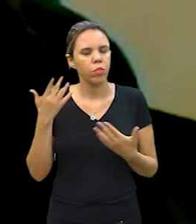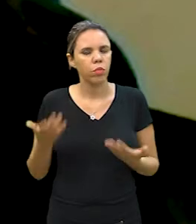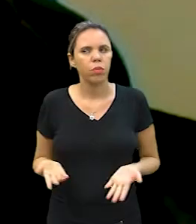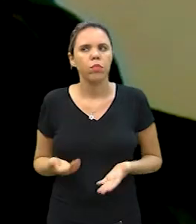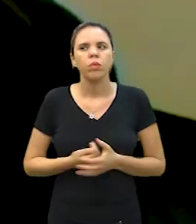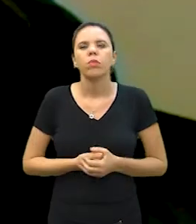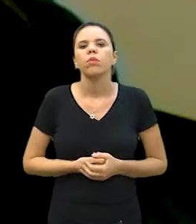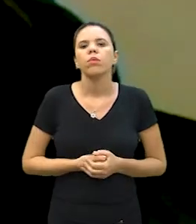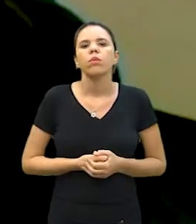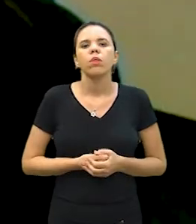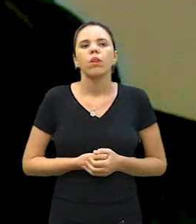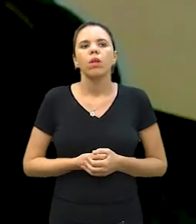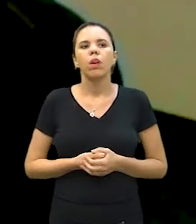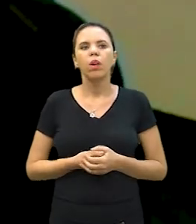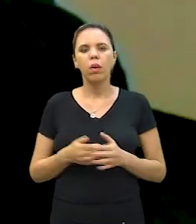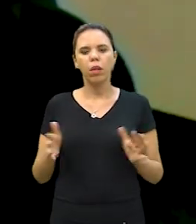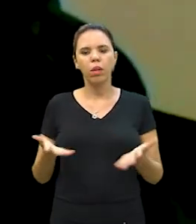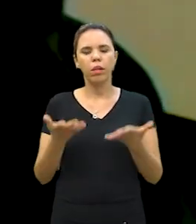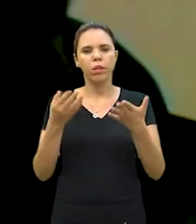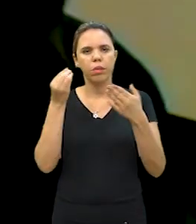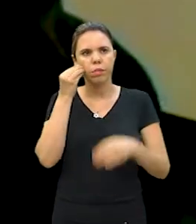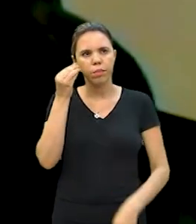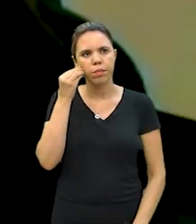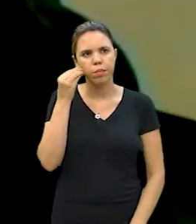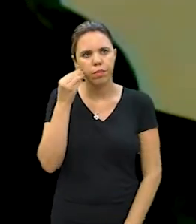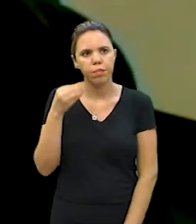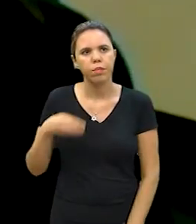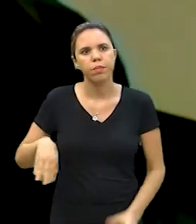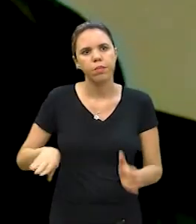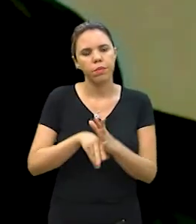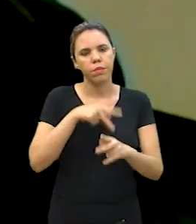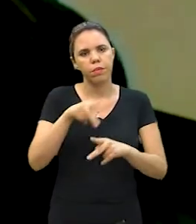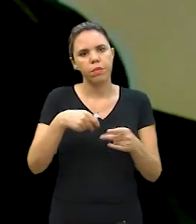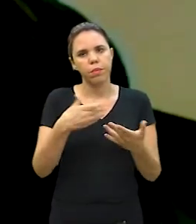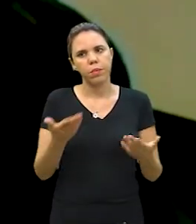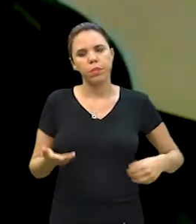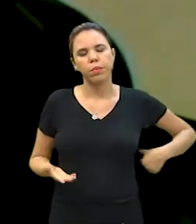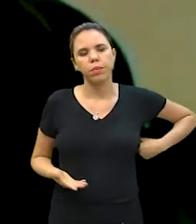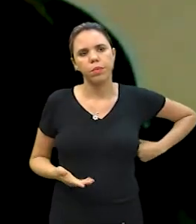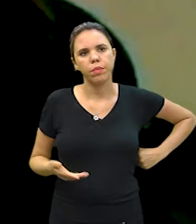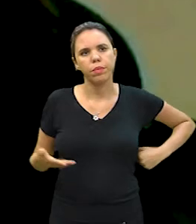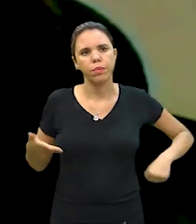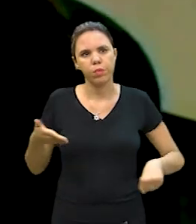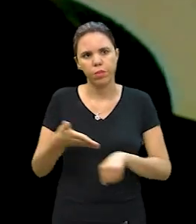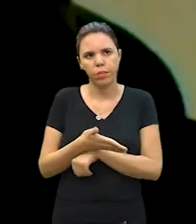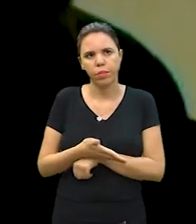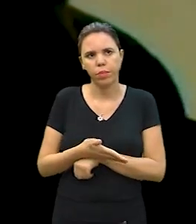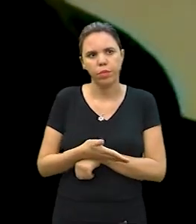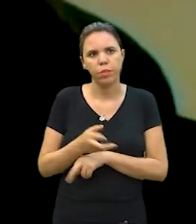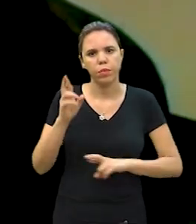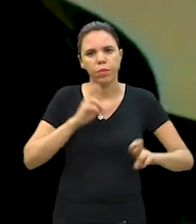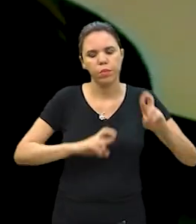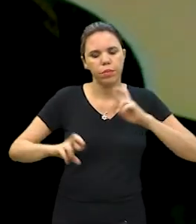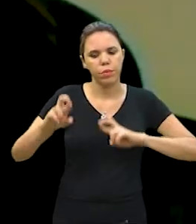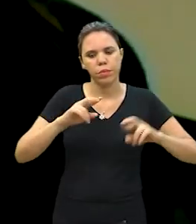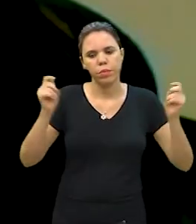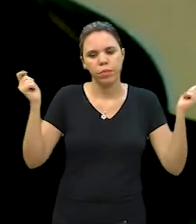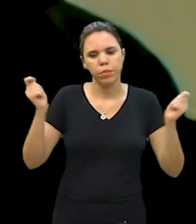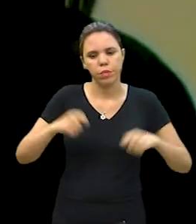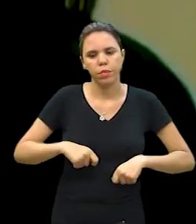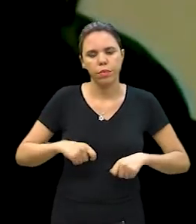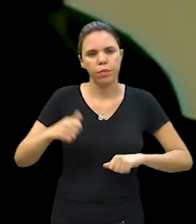trabalho que está sendo feito é esse, é a tentativa de fazer chegar a todas as pessoas o acesso ao exame,